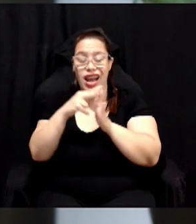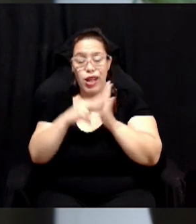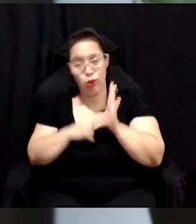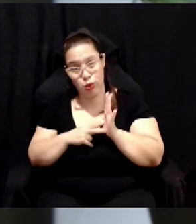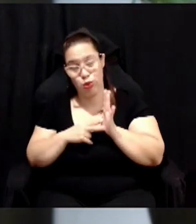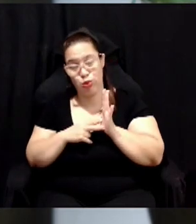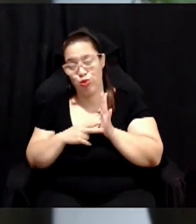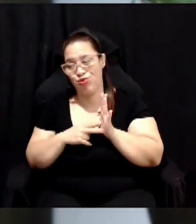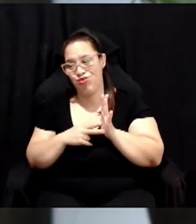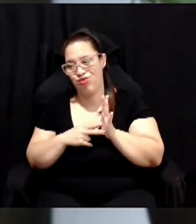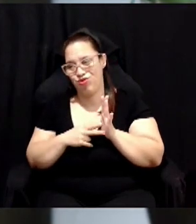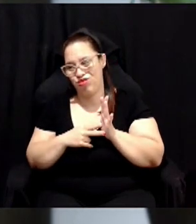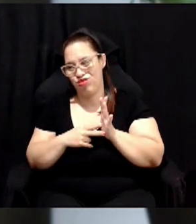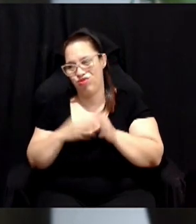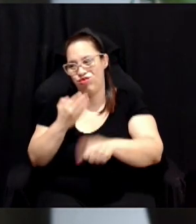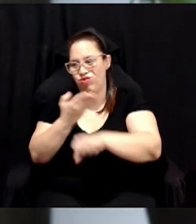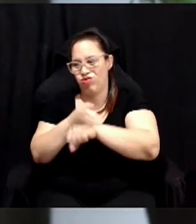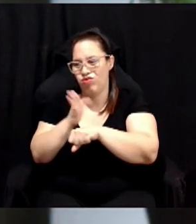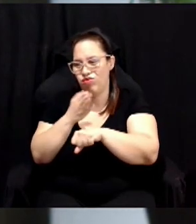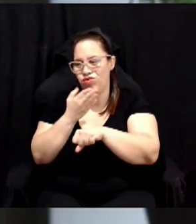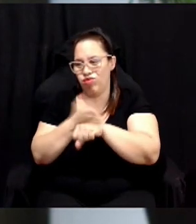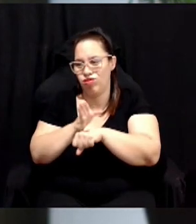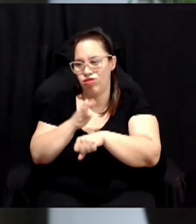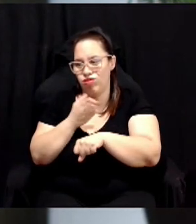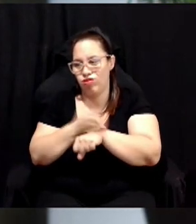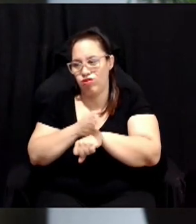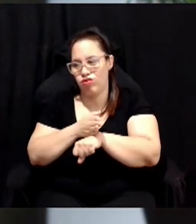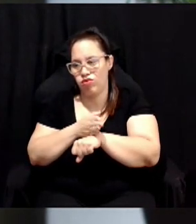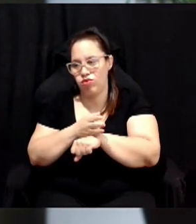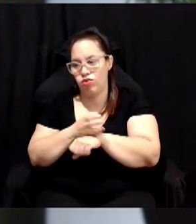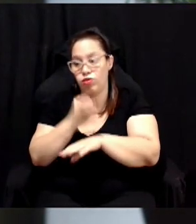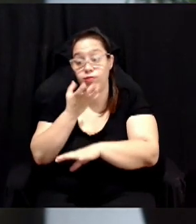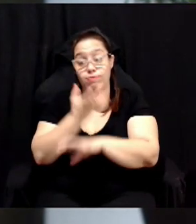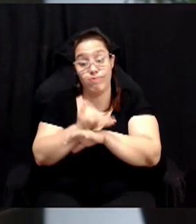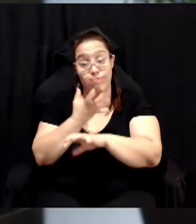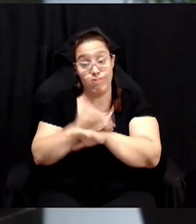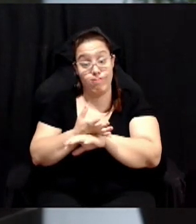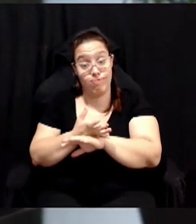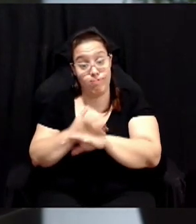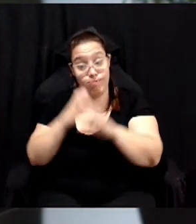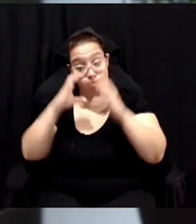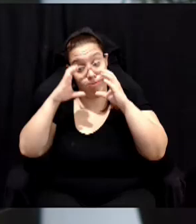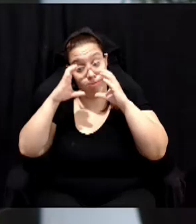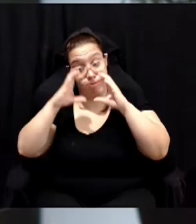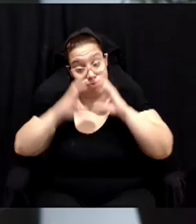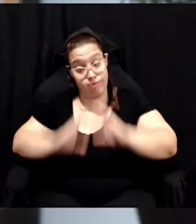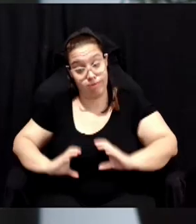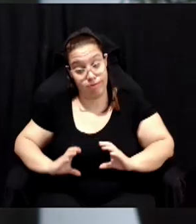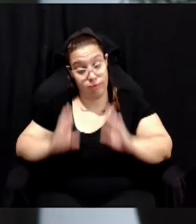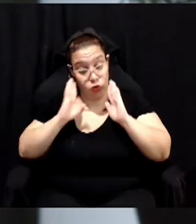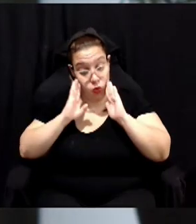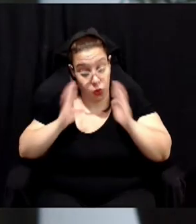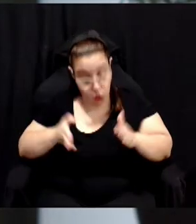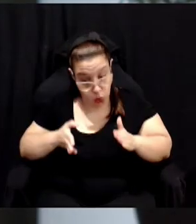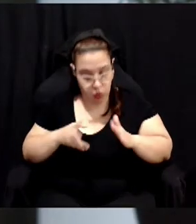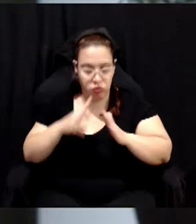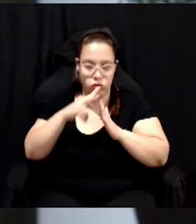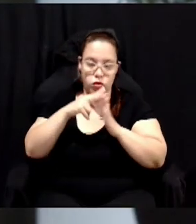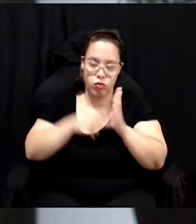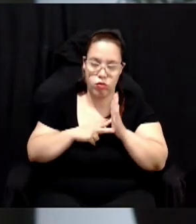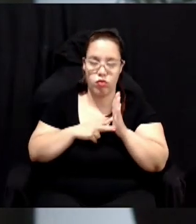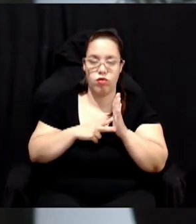uma prática que exige uma disciplina. Sem dúvida. E, consequentemente, quando a gente lê, a